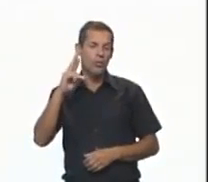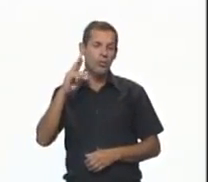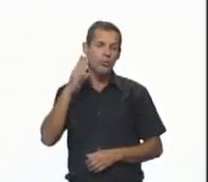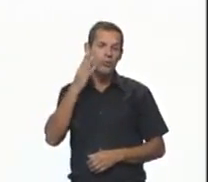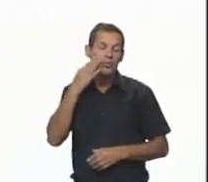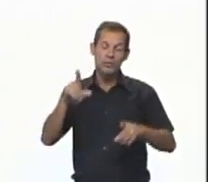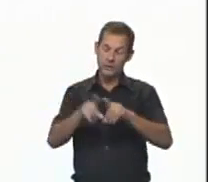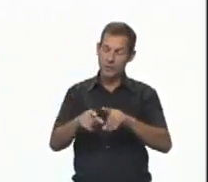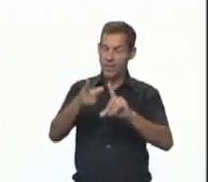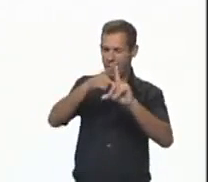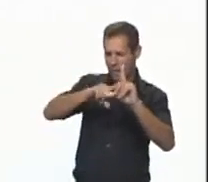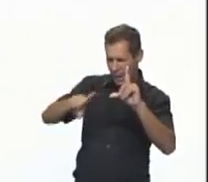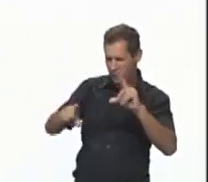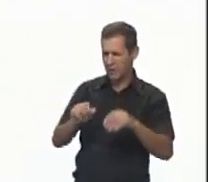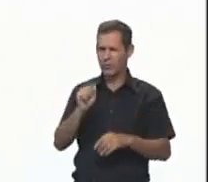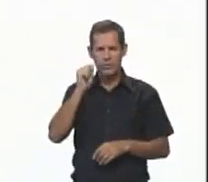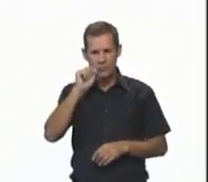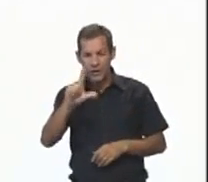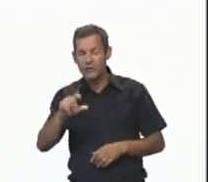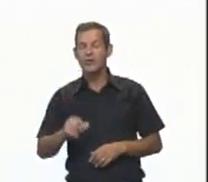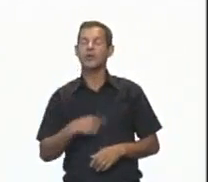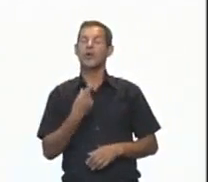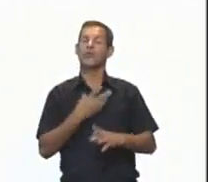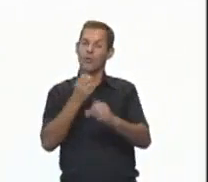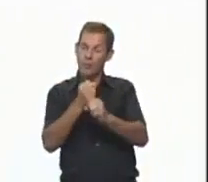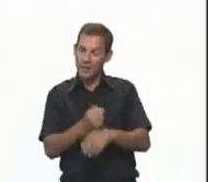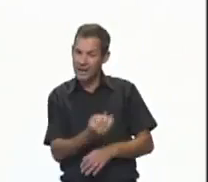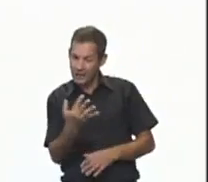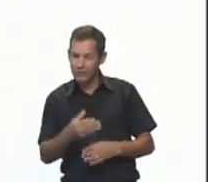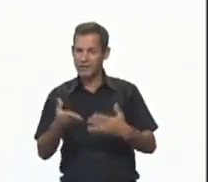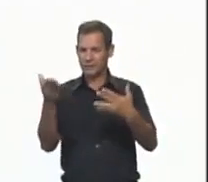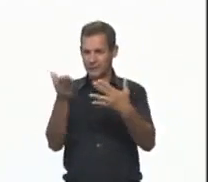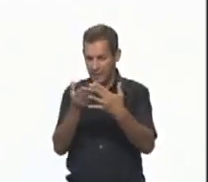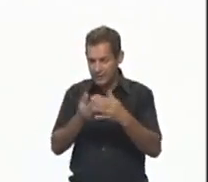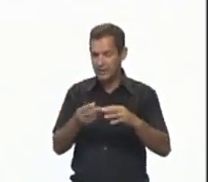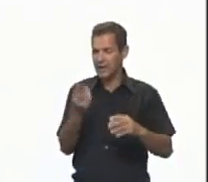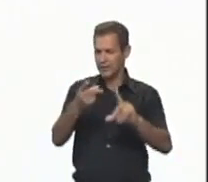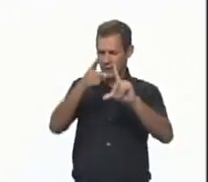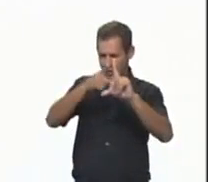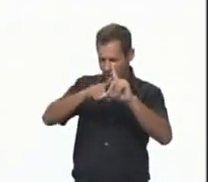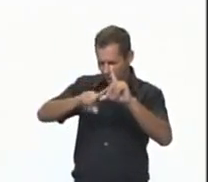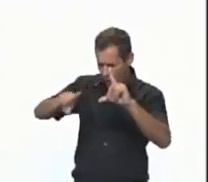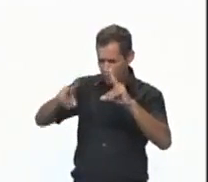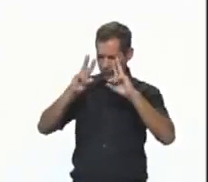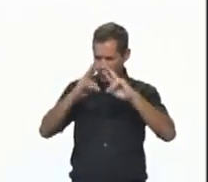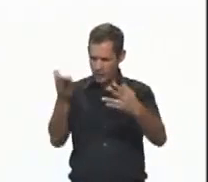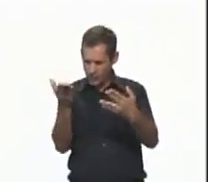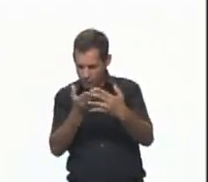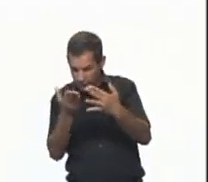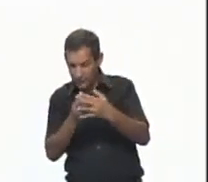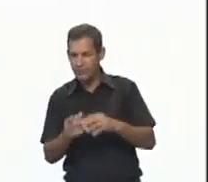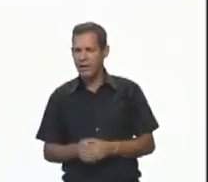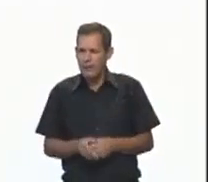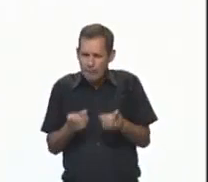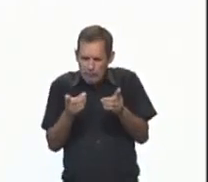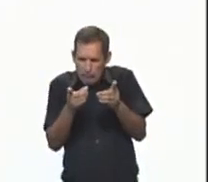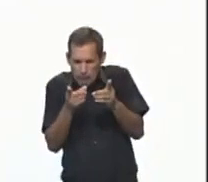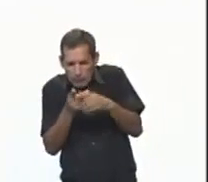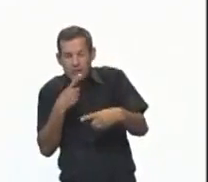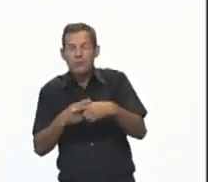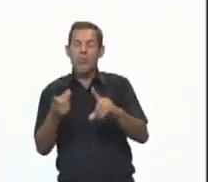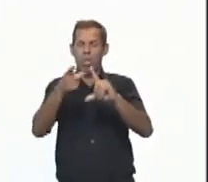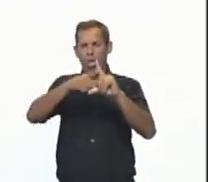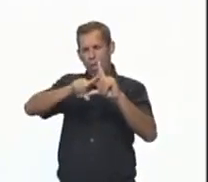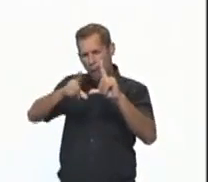azul. Nós vamos calcular o volume que está entre essas duas curvas. Observe que o espaço entre elas é bem curto, né? Porque